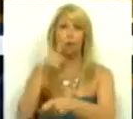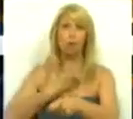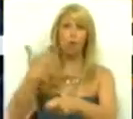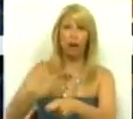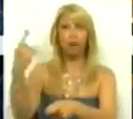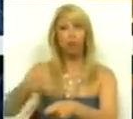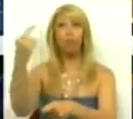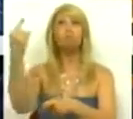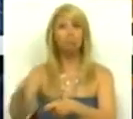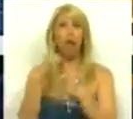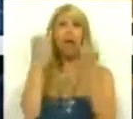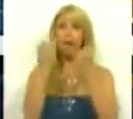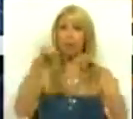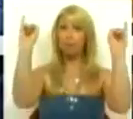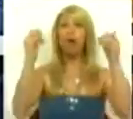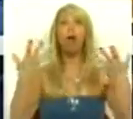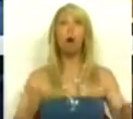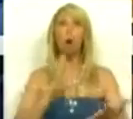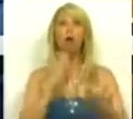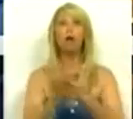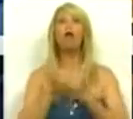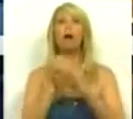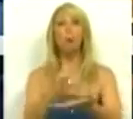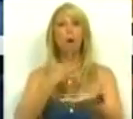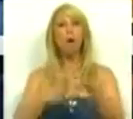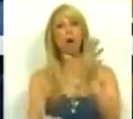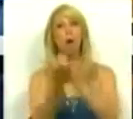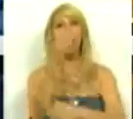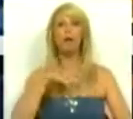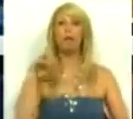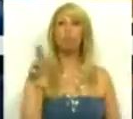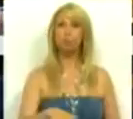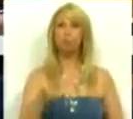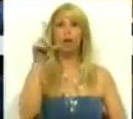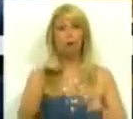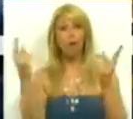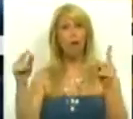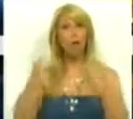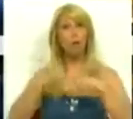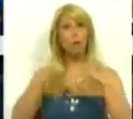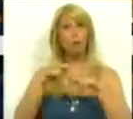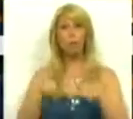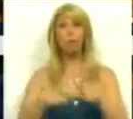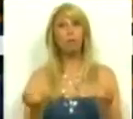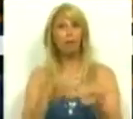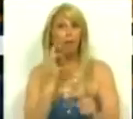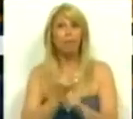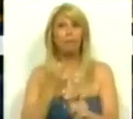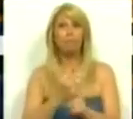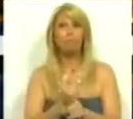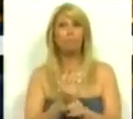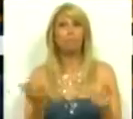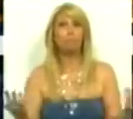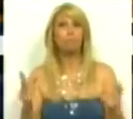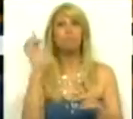nesta ocasião, deram o seu contributo para recuperar Portugal. E também na concertação partidária, que, apesar de tudo, tem